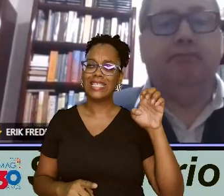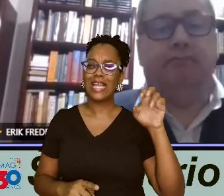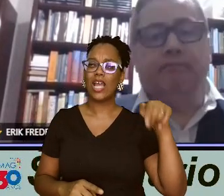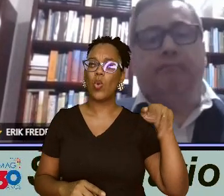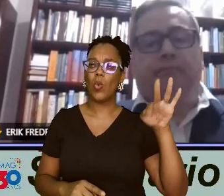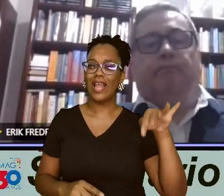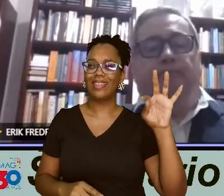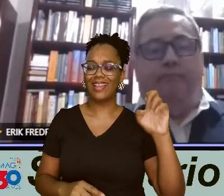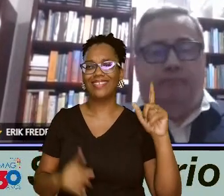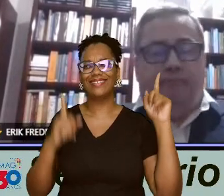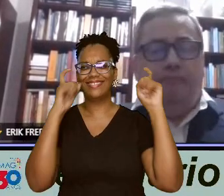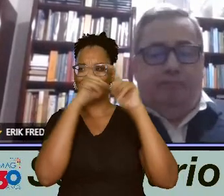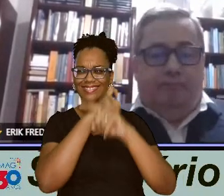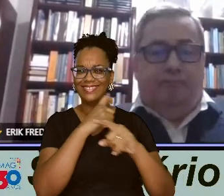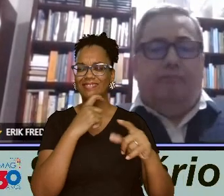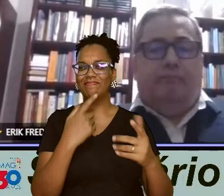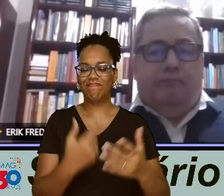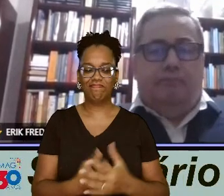dificuldades.